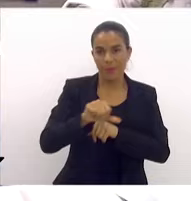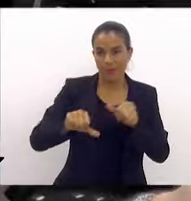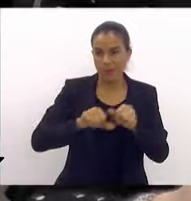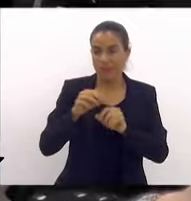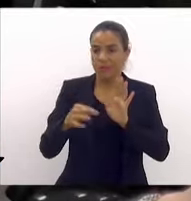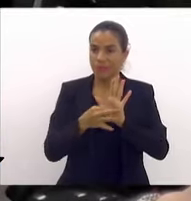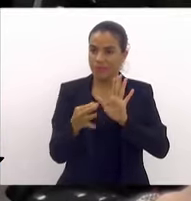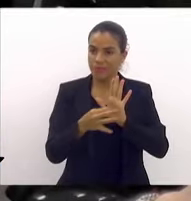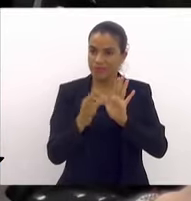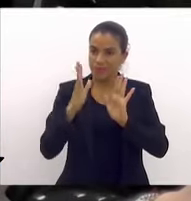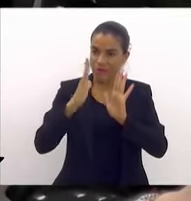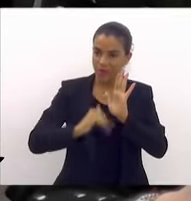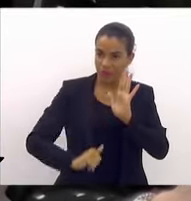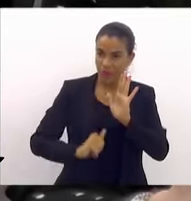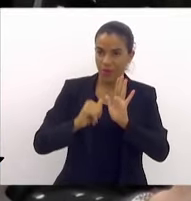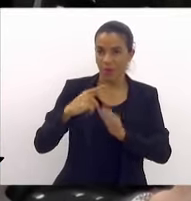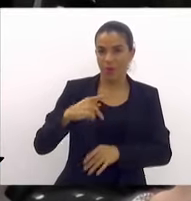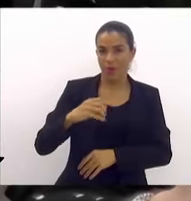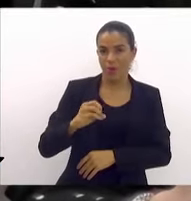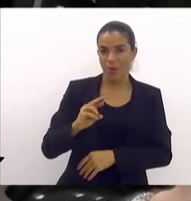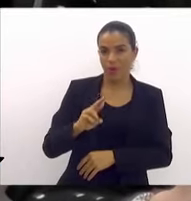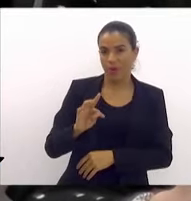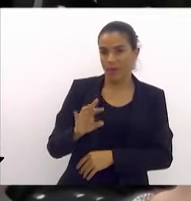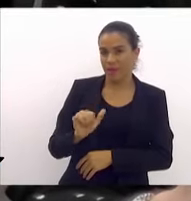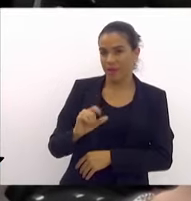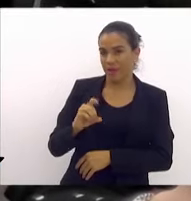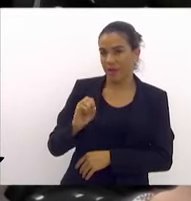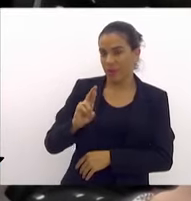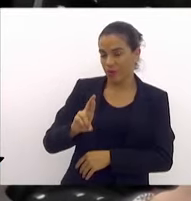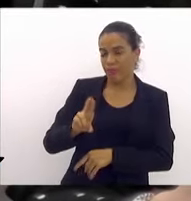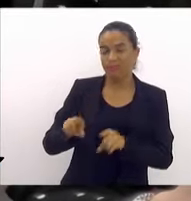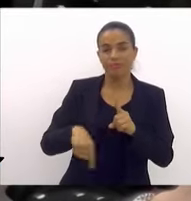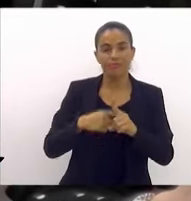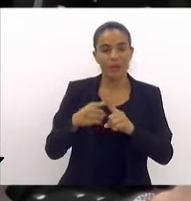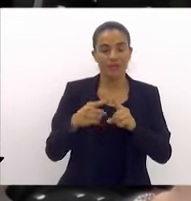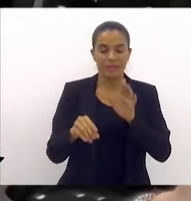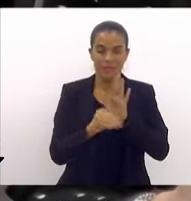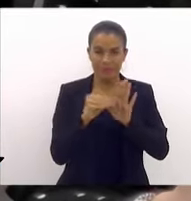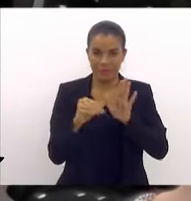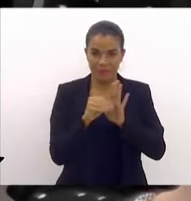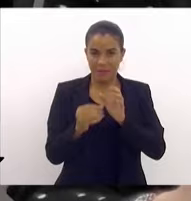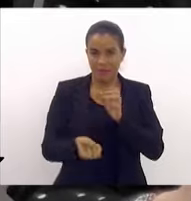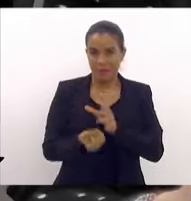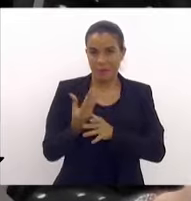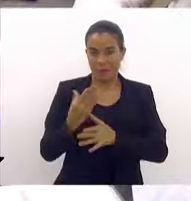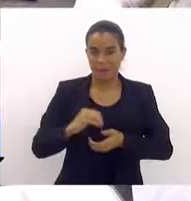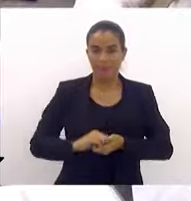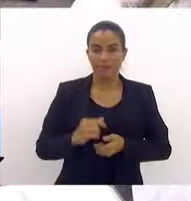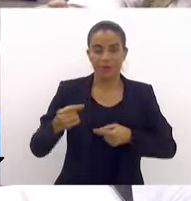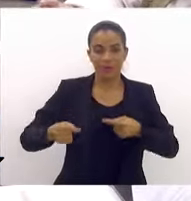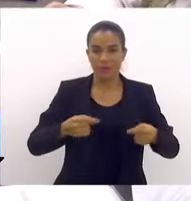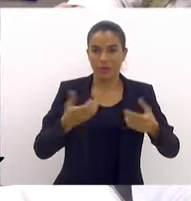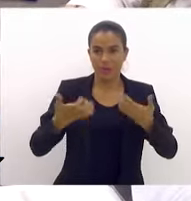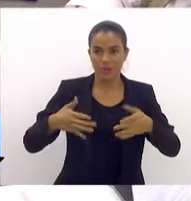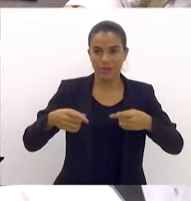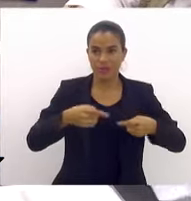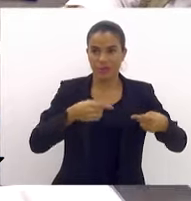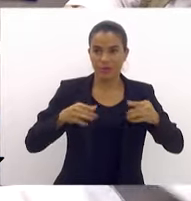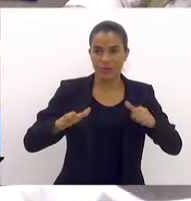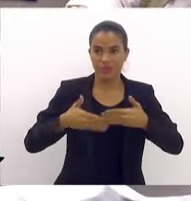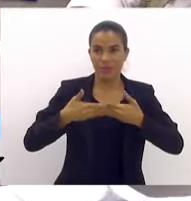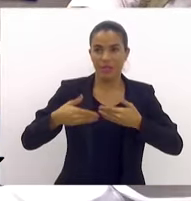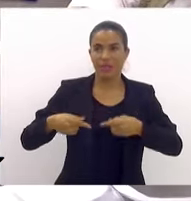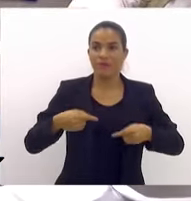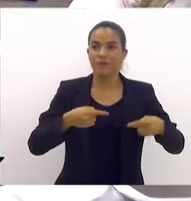parecer, retirando o portador, junto com a emenda também que eu já havia feito. Em discussão, não havendo quem queira discutir, encerrada a